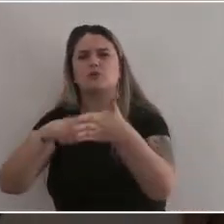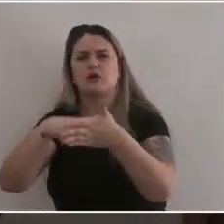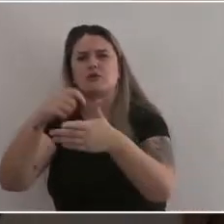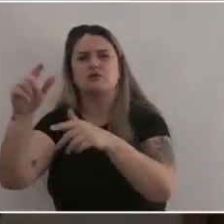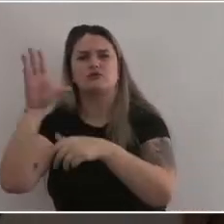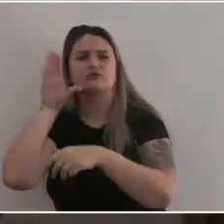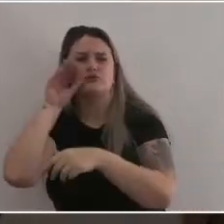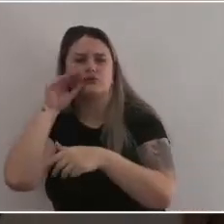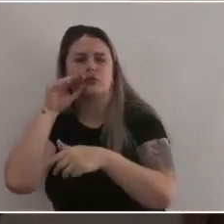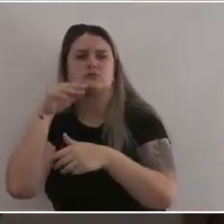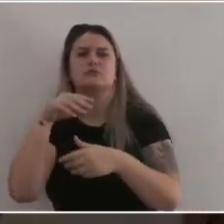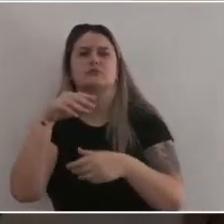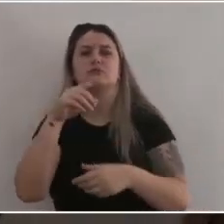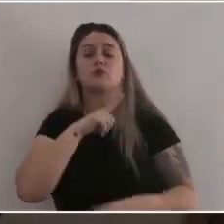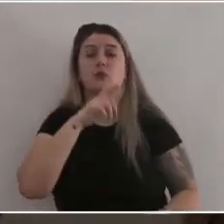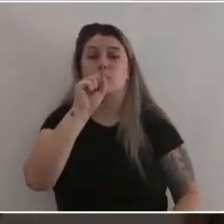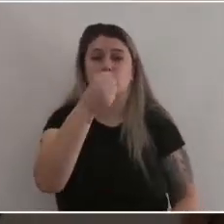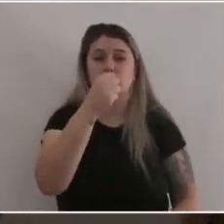Fixado, atualizado,